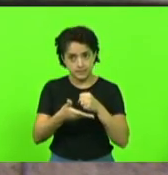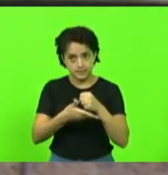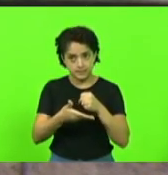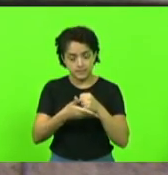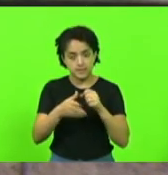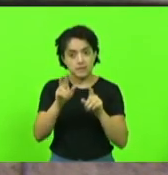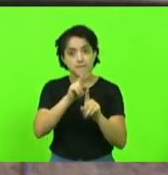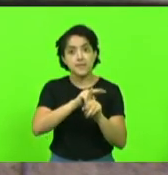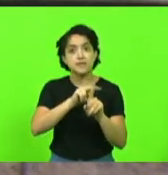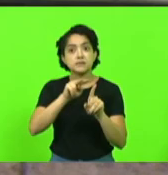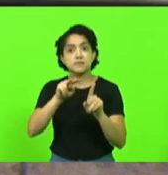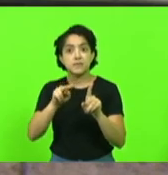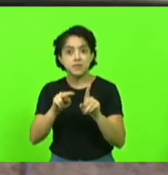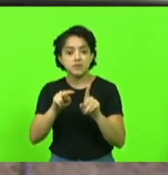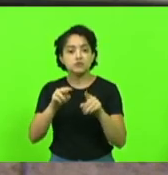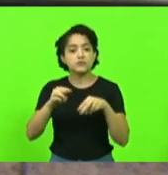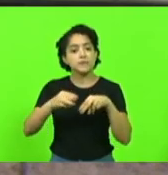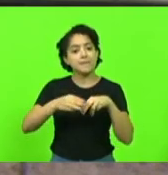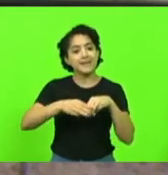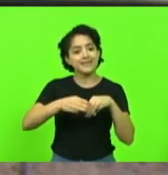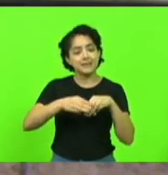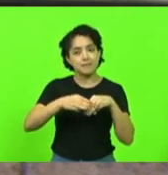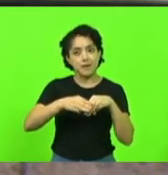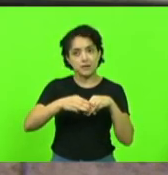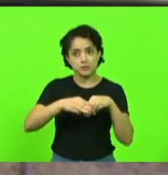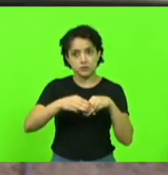perspectiva matemática.